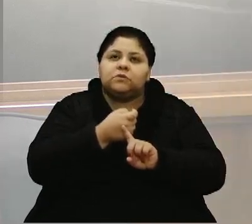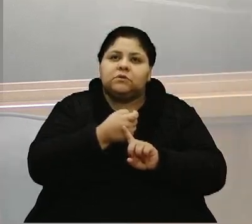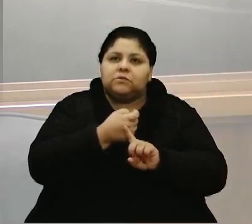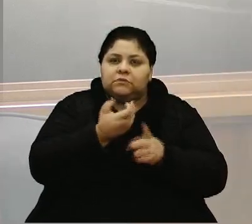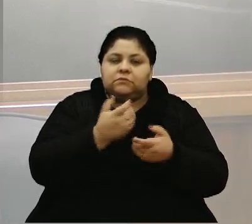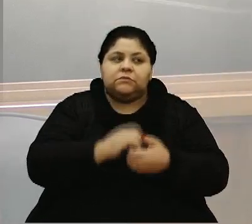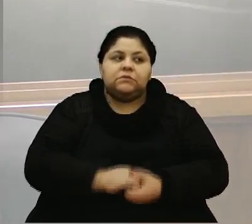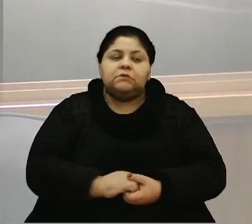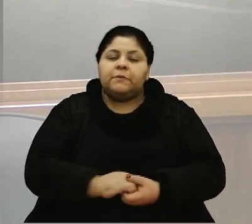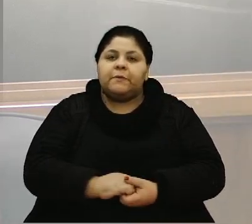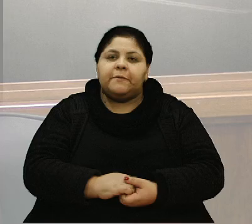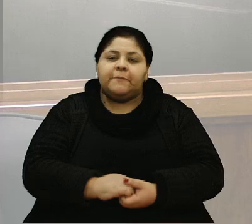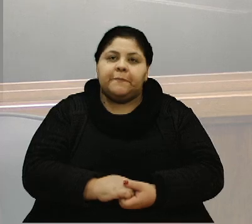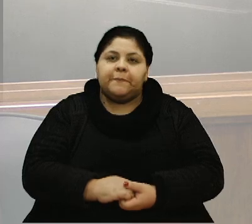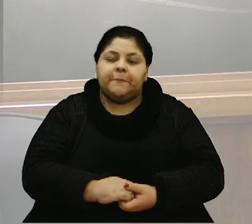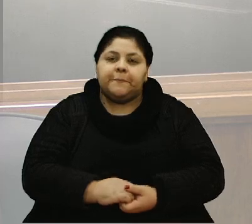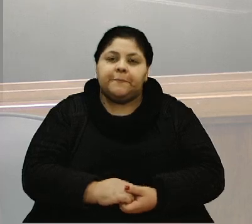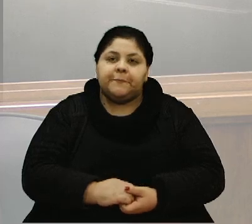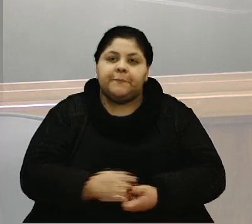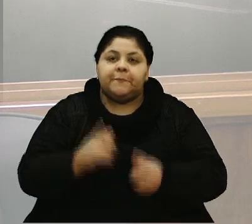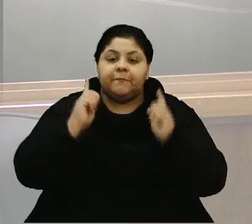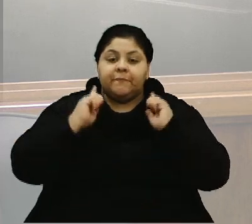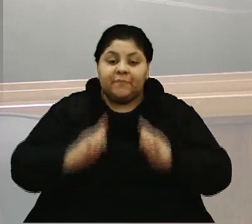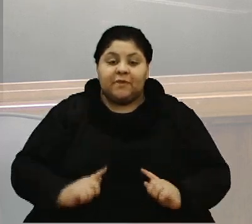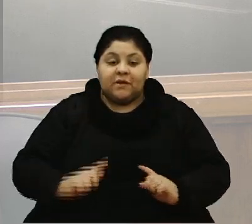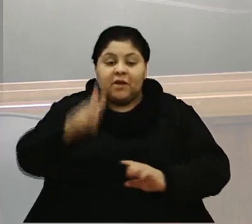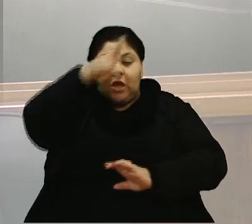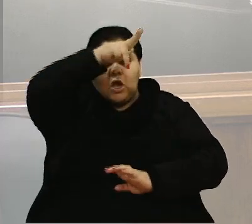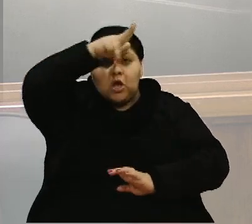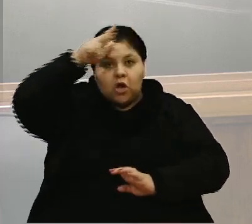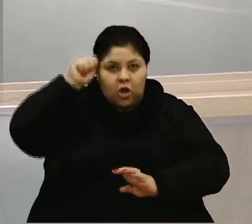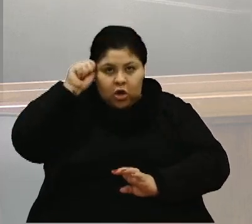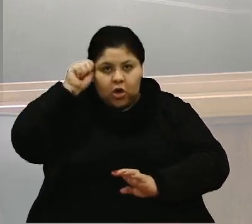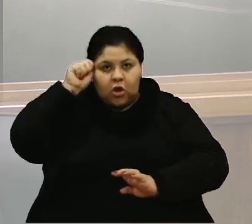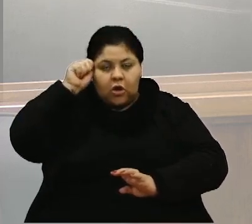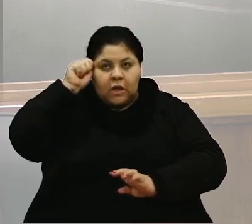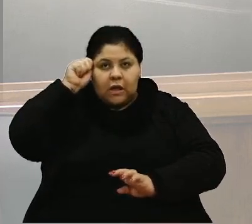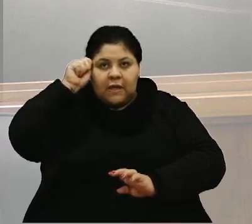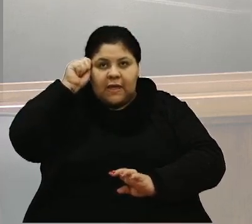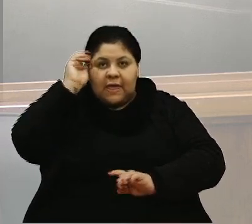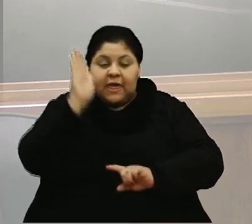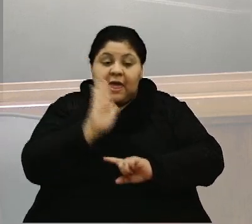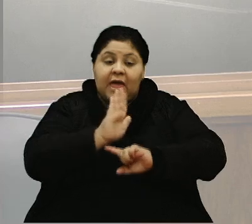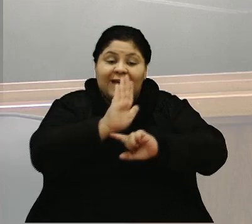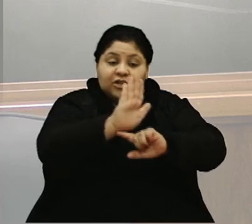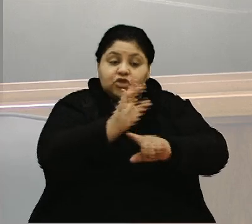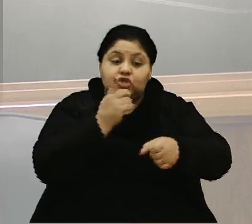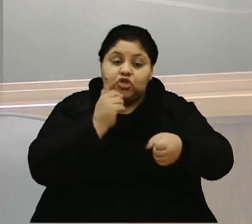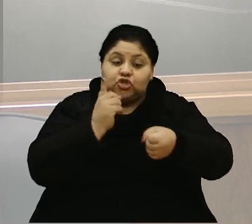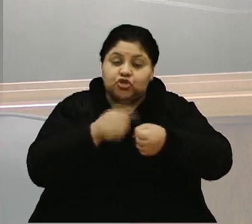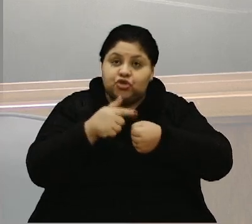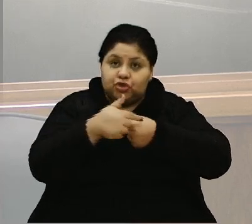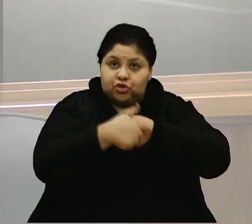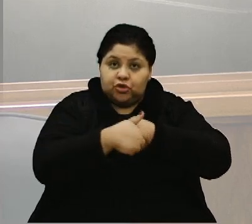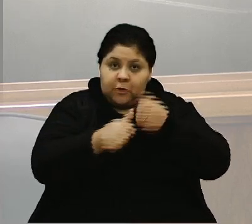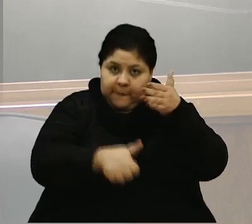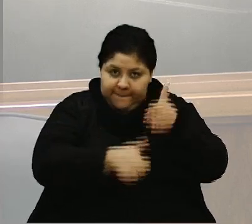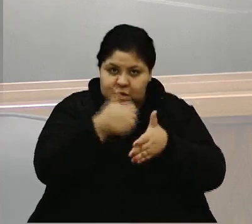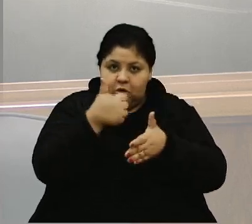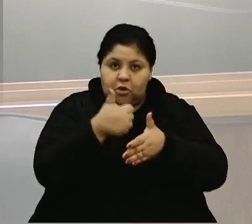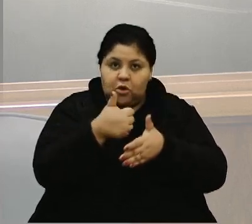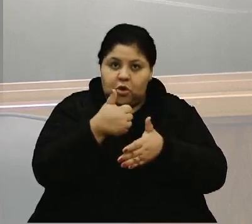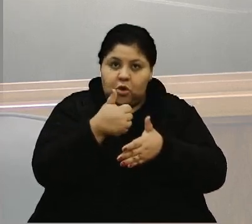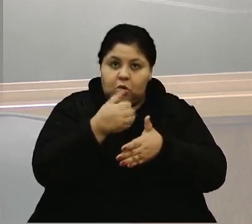18 dias, a gestão municipal contribuiu para que a cidade seja melhor